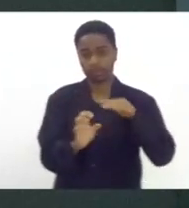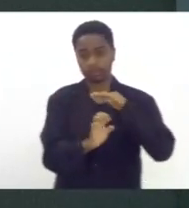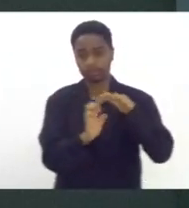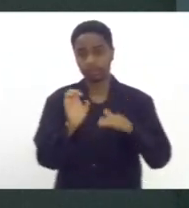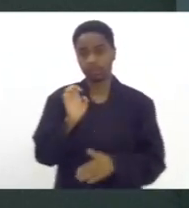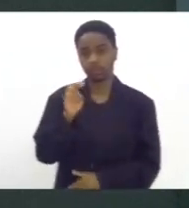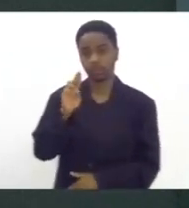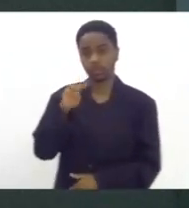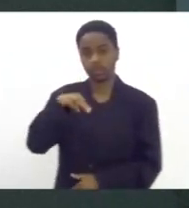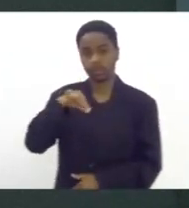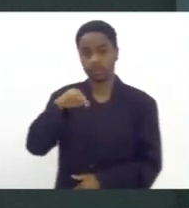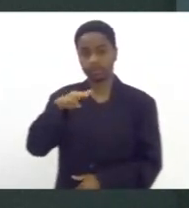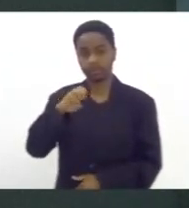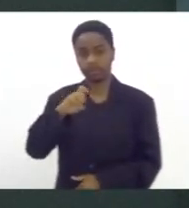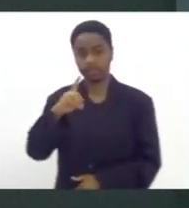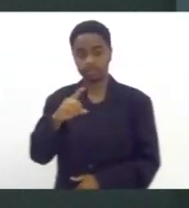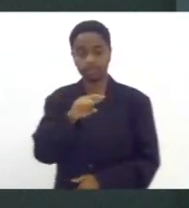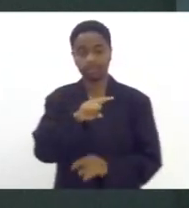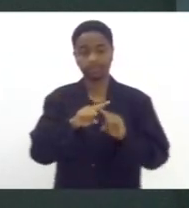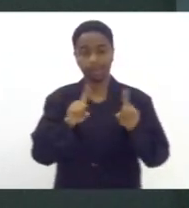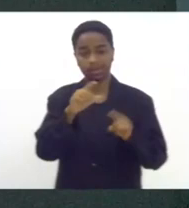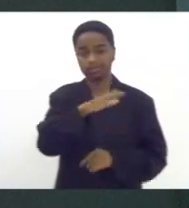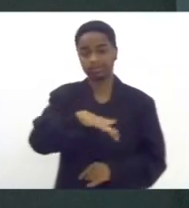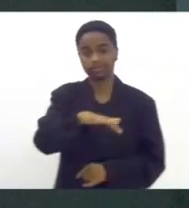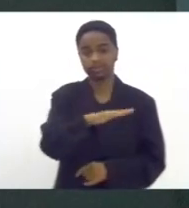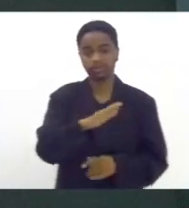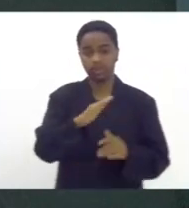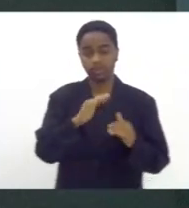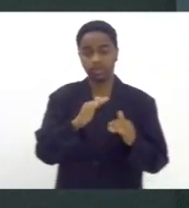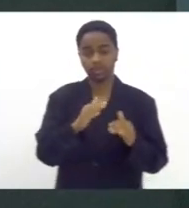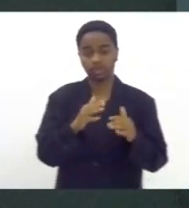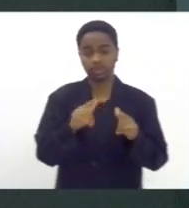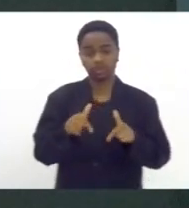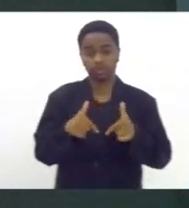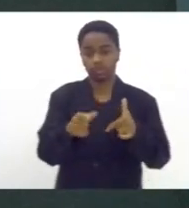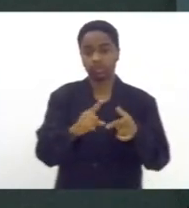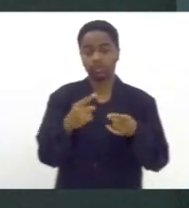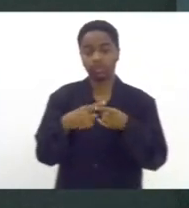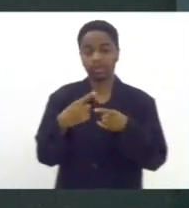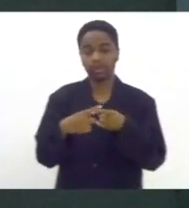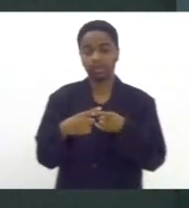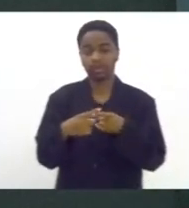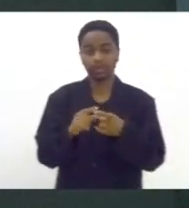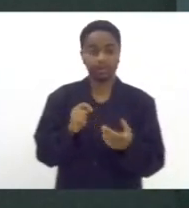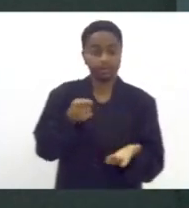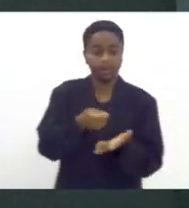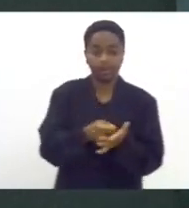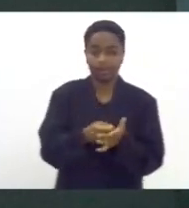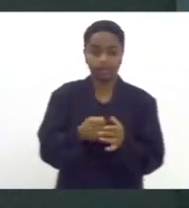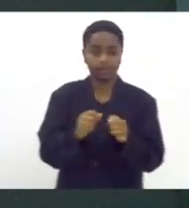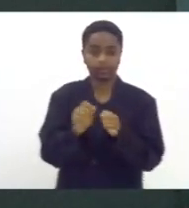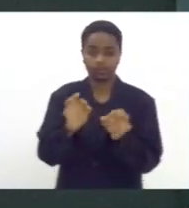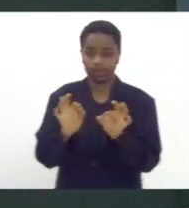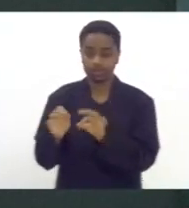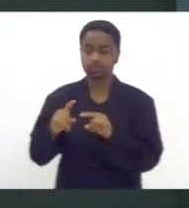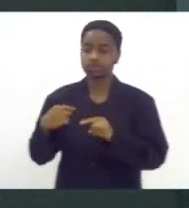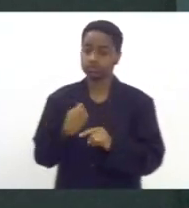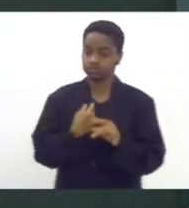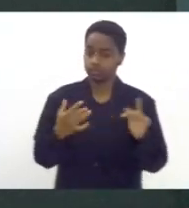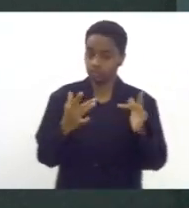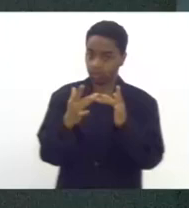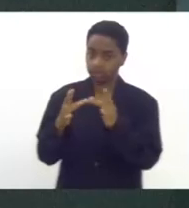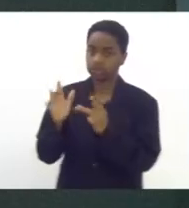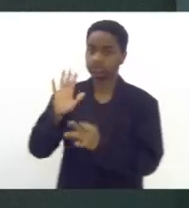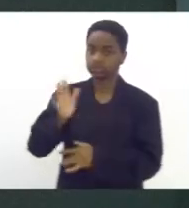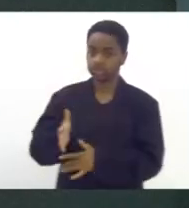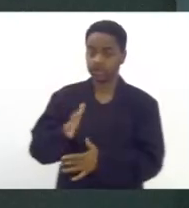Agosto não é cumprida pois os reembolsos não estão sendo depositados Nós entramos em contato já por inúmeras vezes com todos os